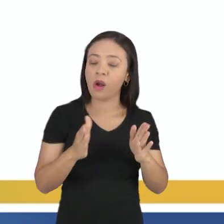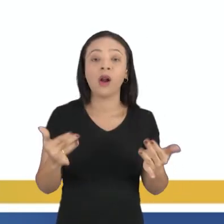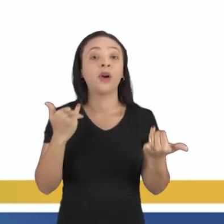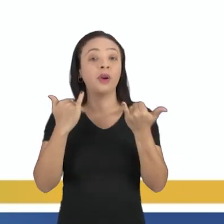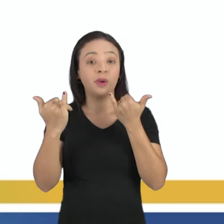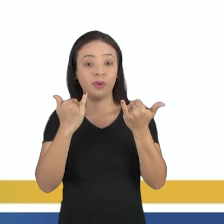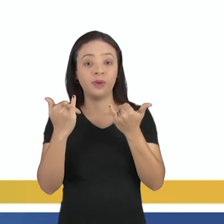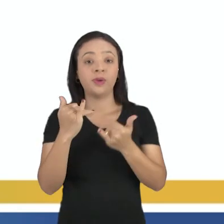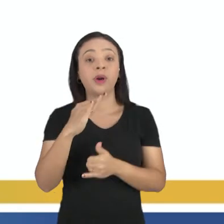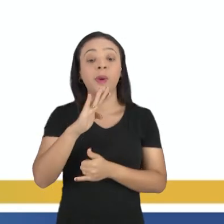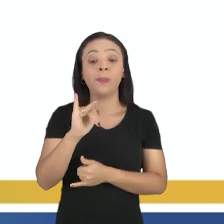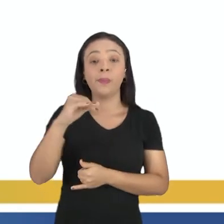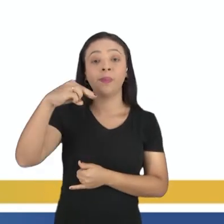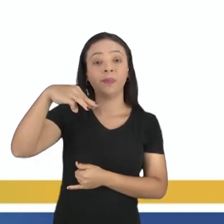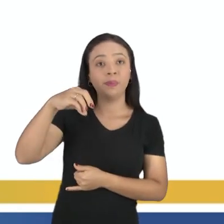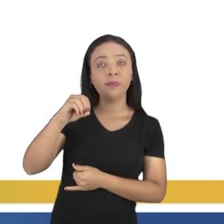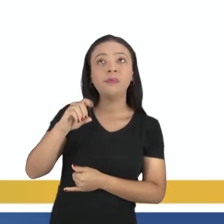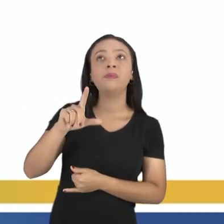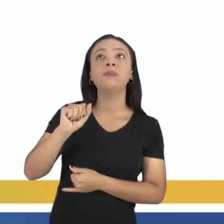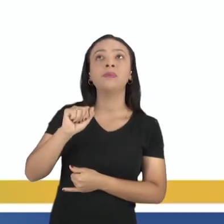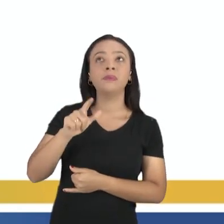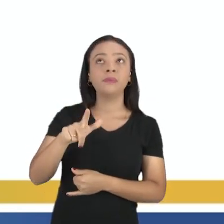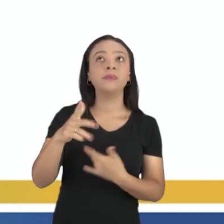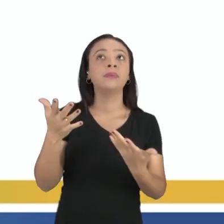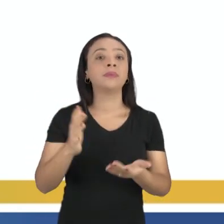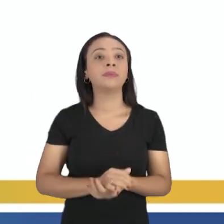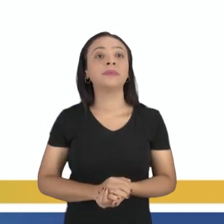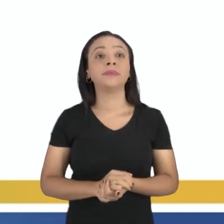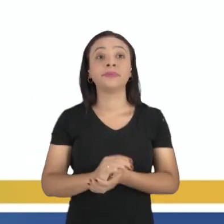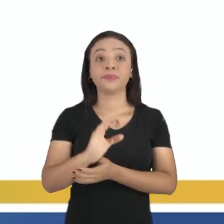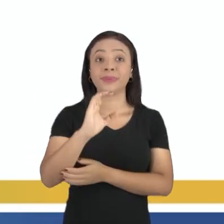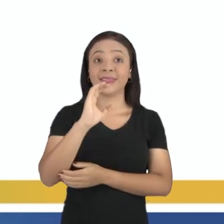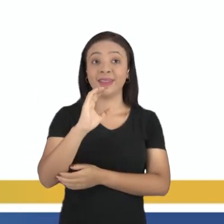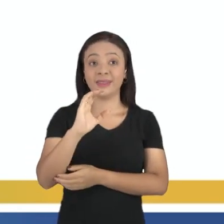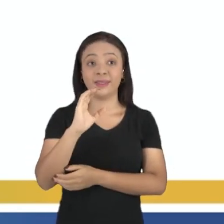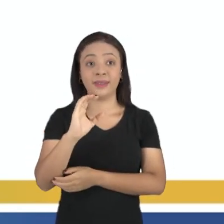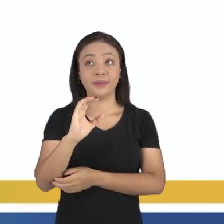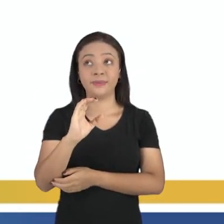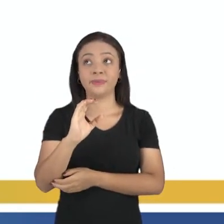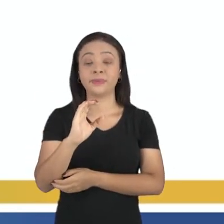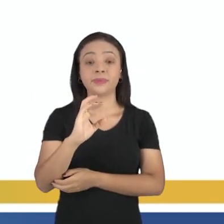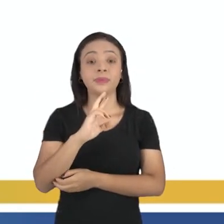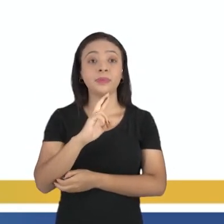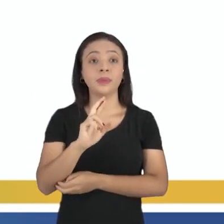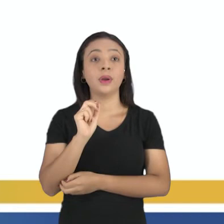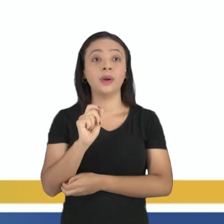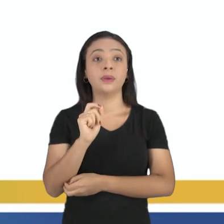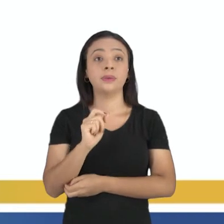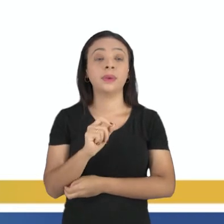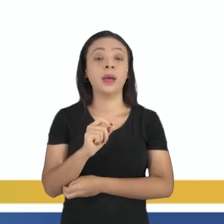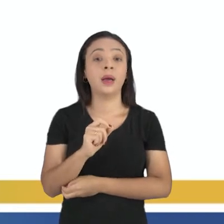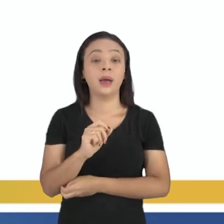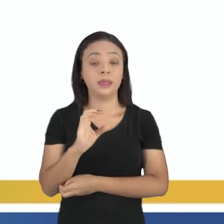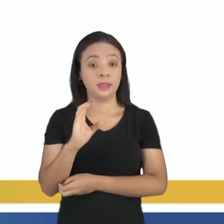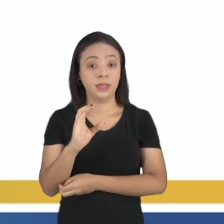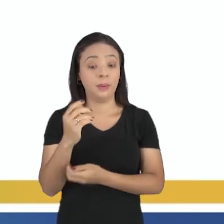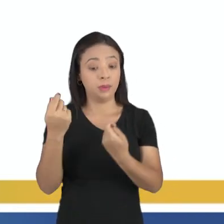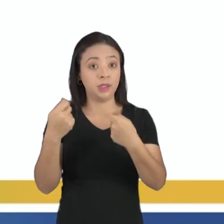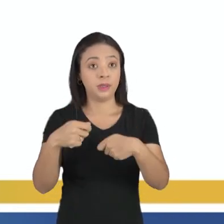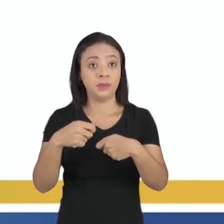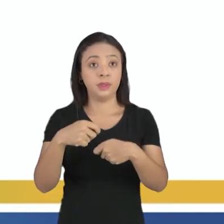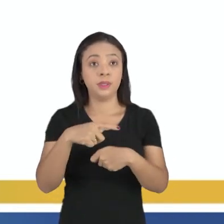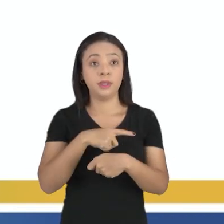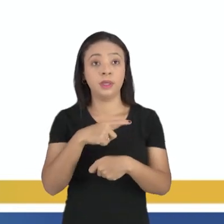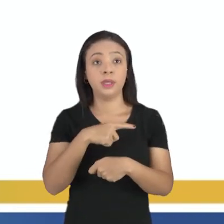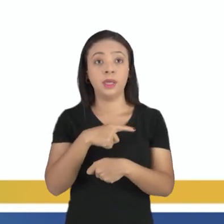dados bimodal, né? Letra C. Nessa alternativa, né, nós